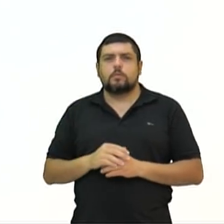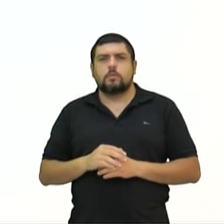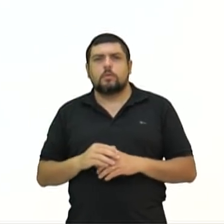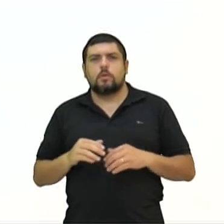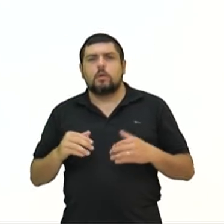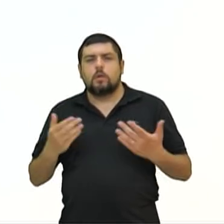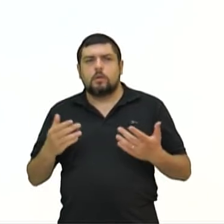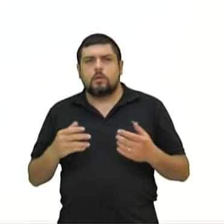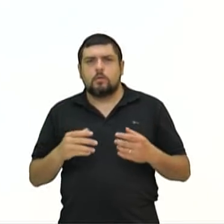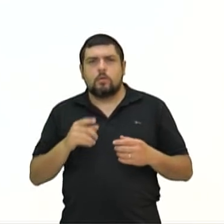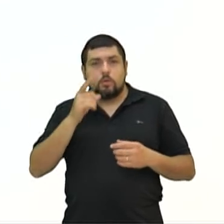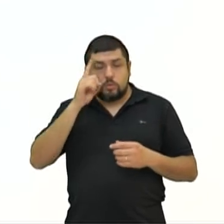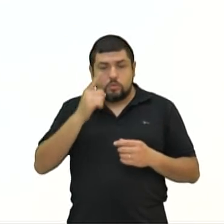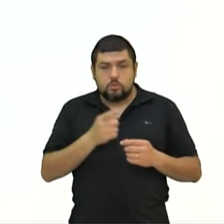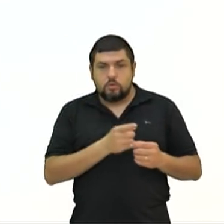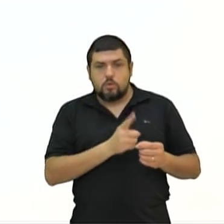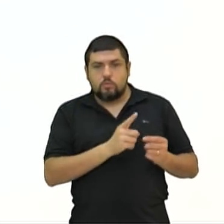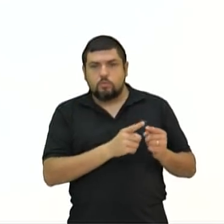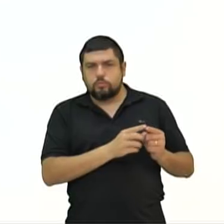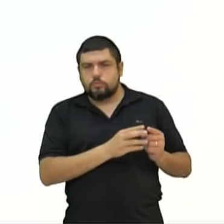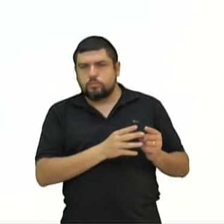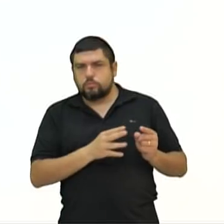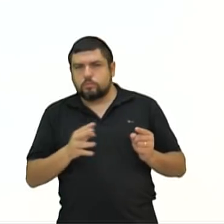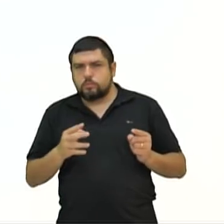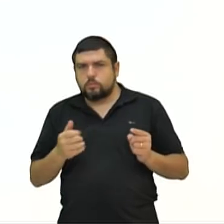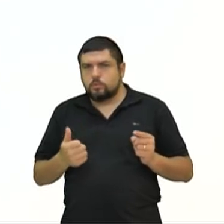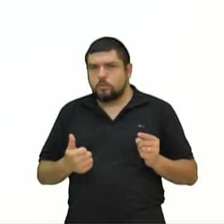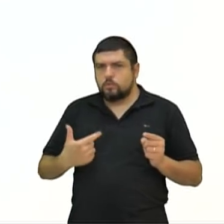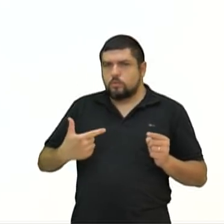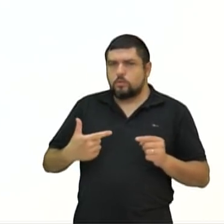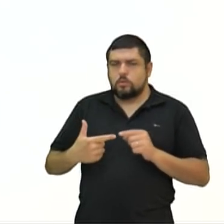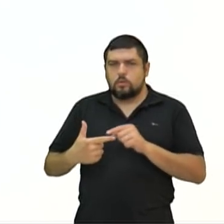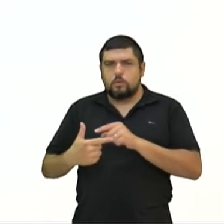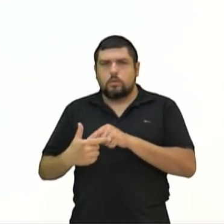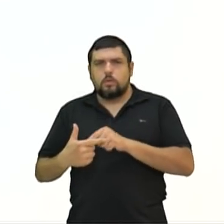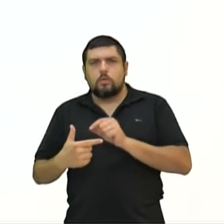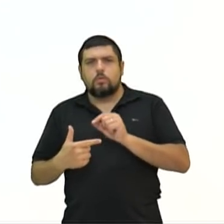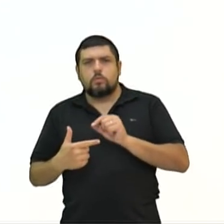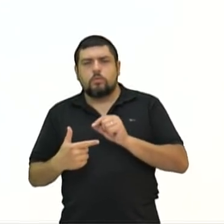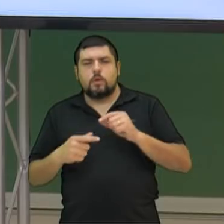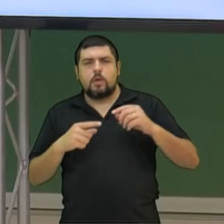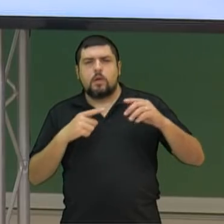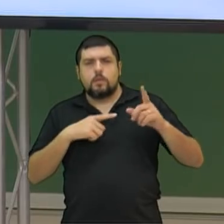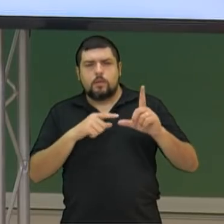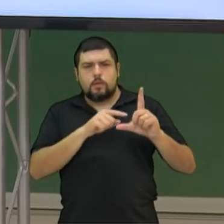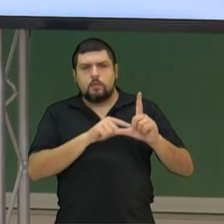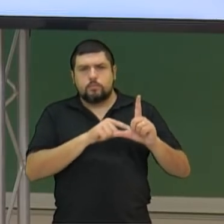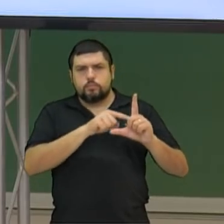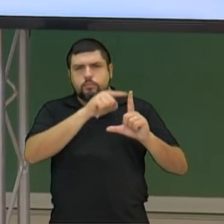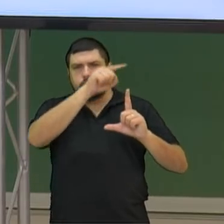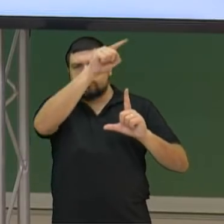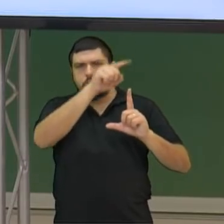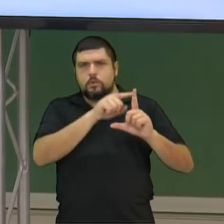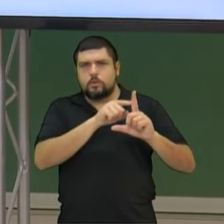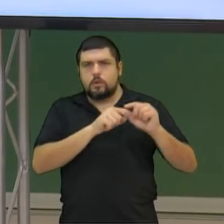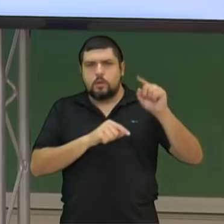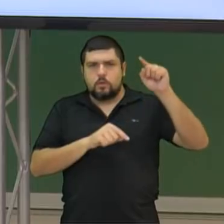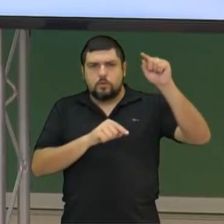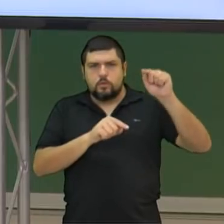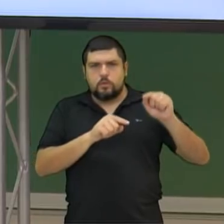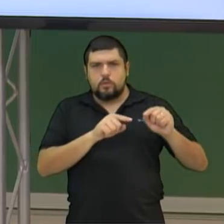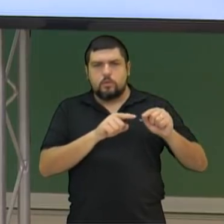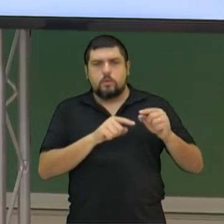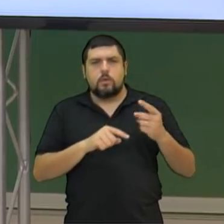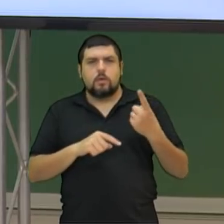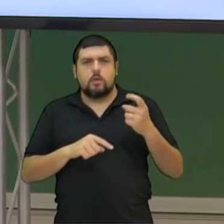dia 1 ao dia 12, nesse espaço aqui, nós temos um pedacinho de gráfico aqui em cima que vai de